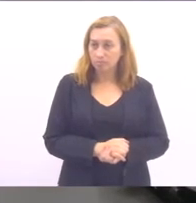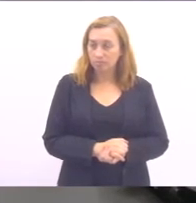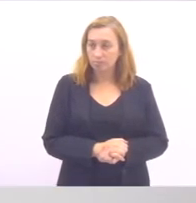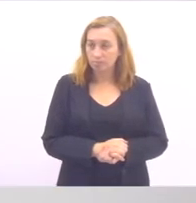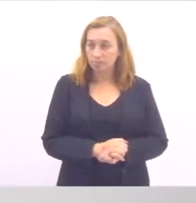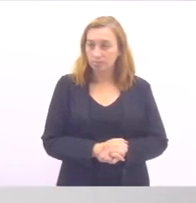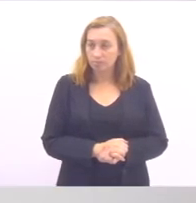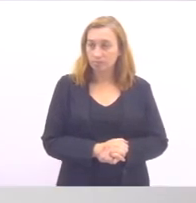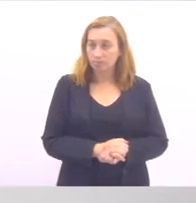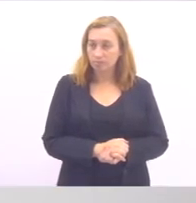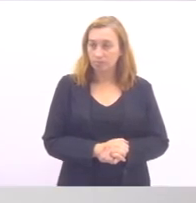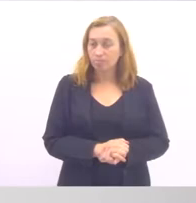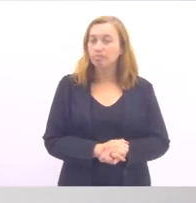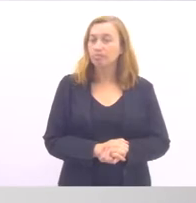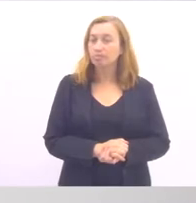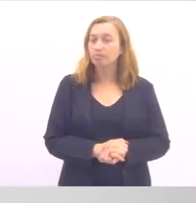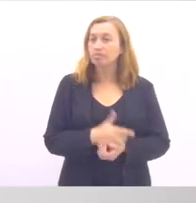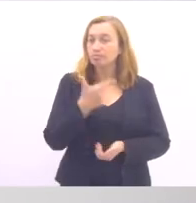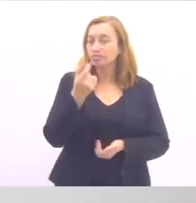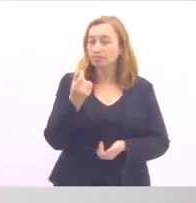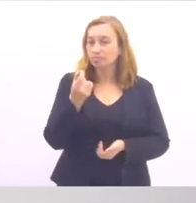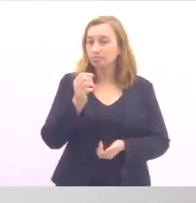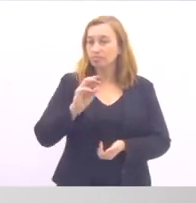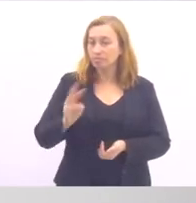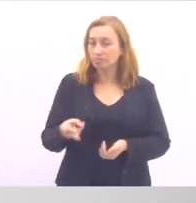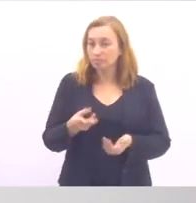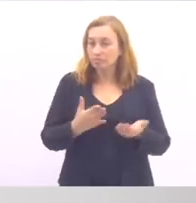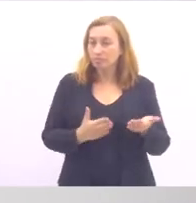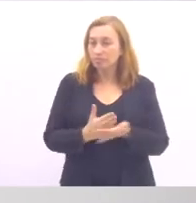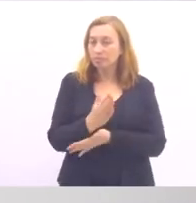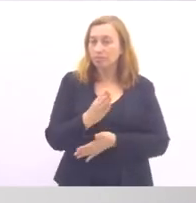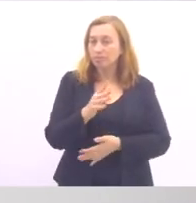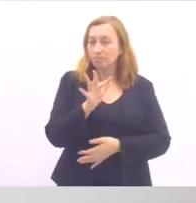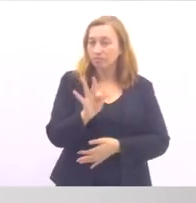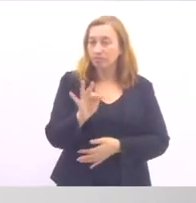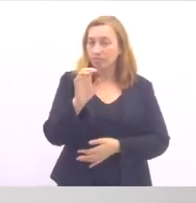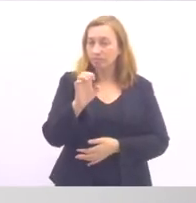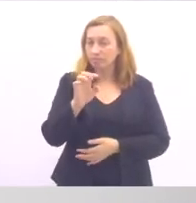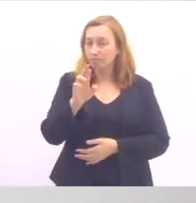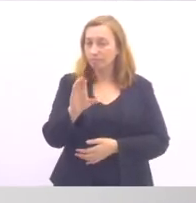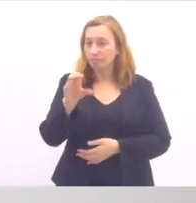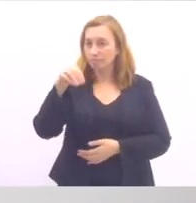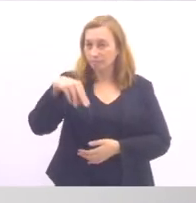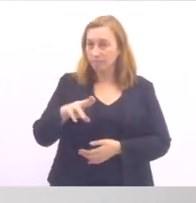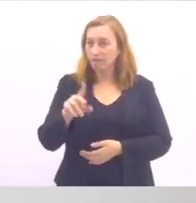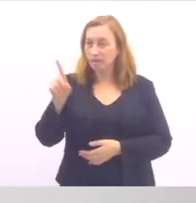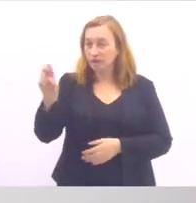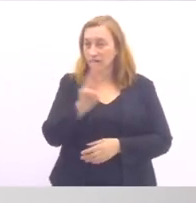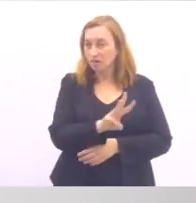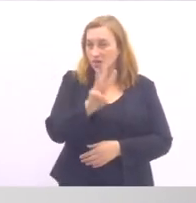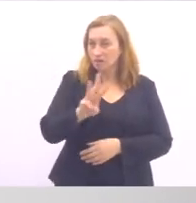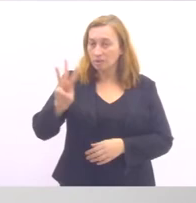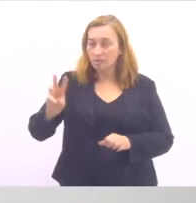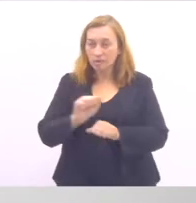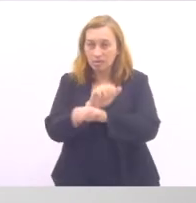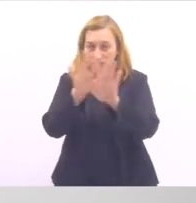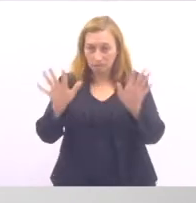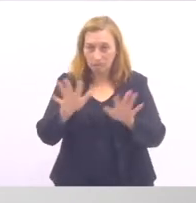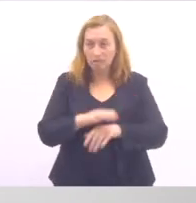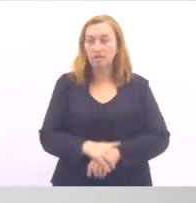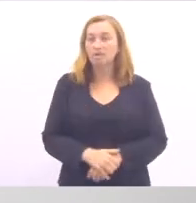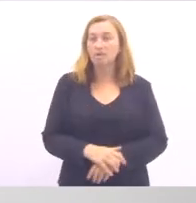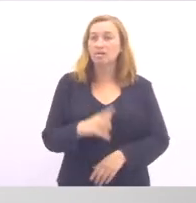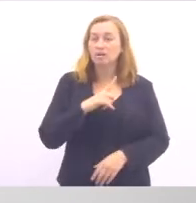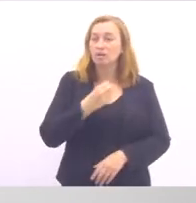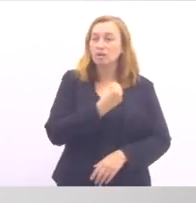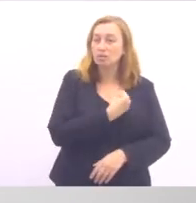O recurso que a gente tem hoje é 20 milhões, que foi aprovado no FECAM, está no portal de transparência, tem o